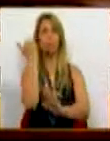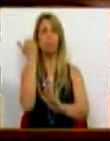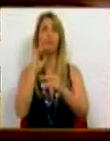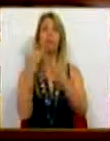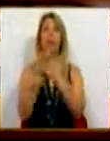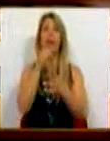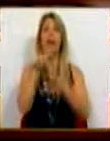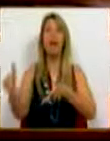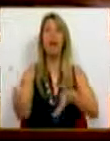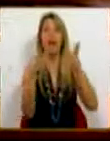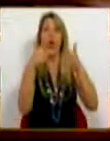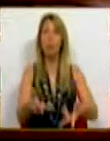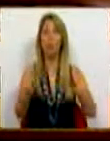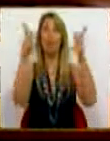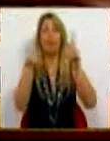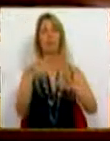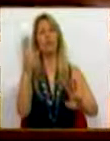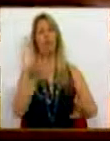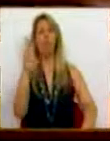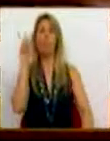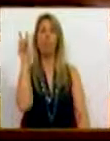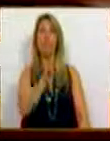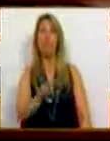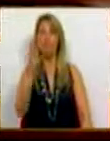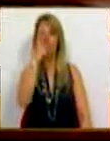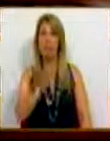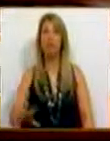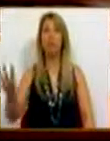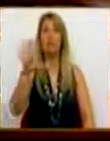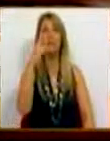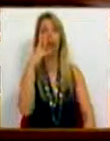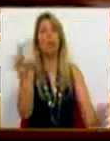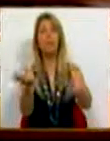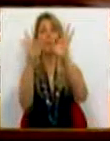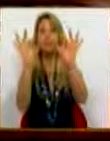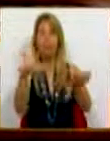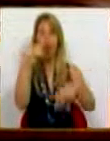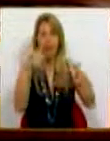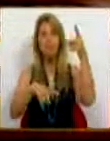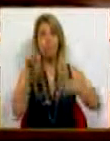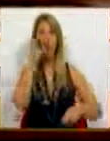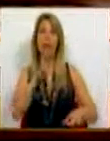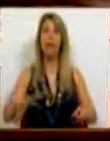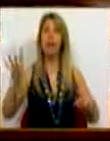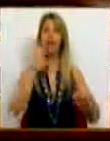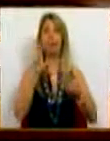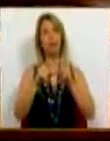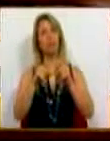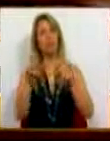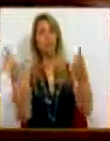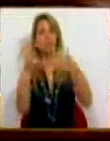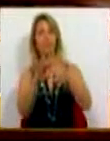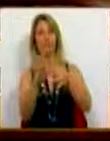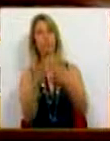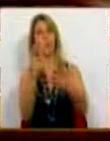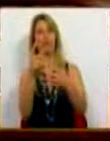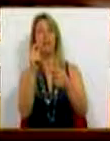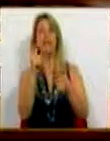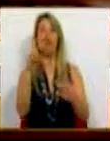da natureza que reconheça as pessoas e a sua presença como um elemento distintivo dos ecossistemas.